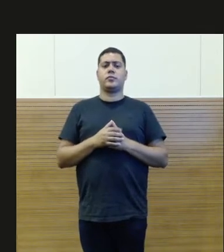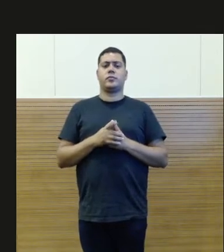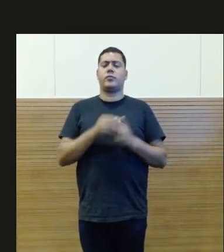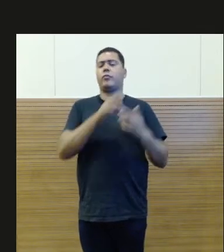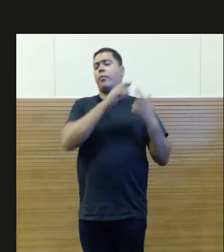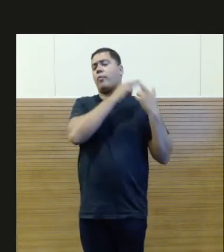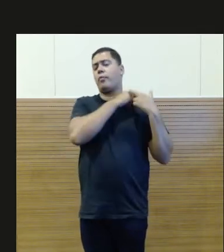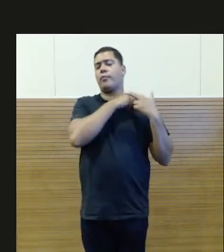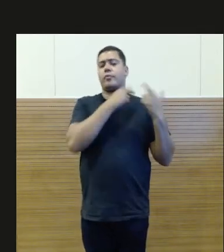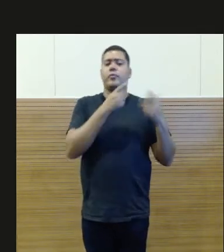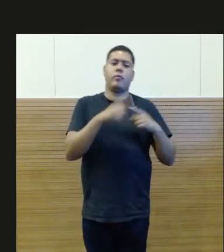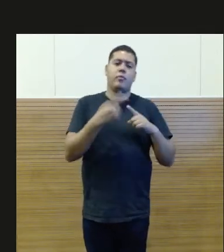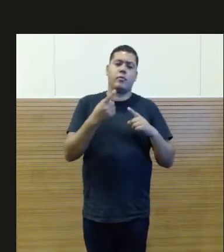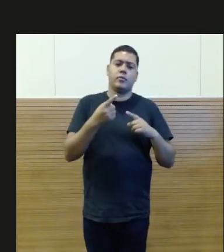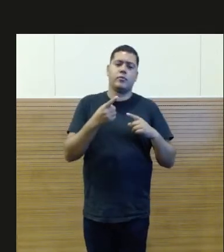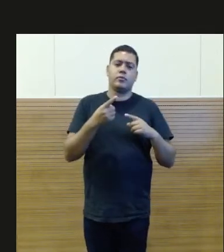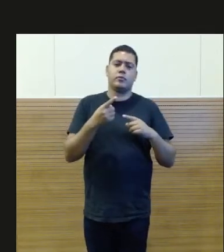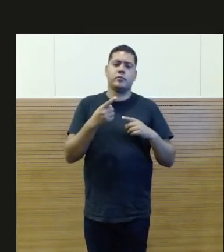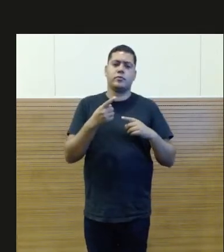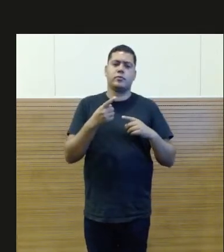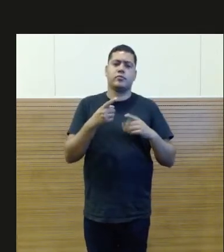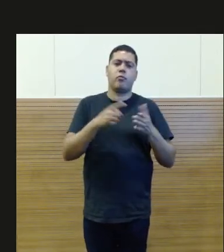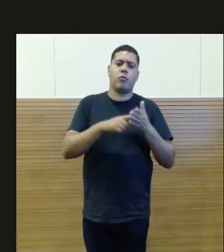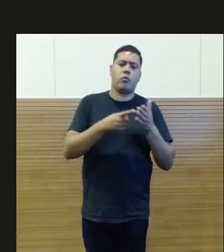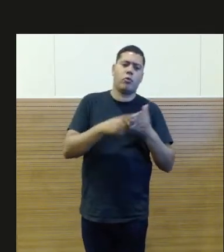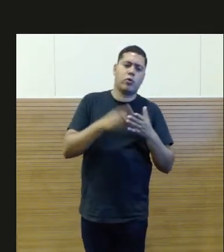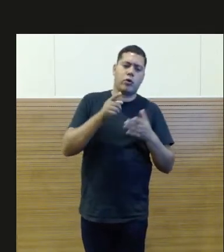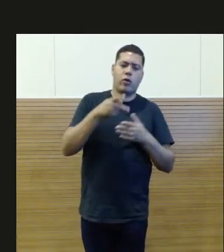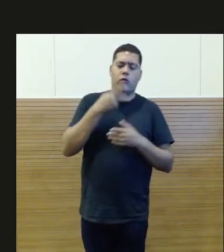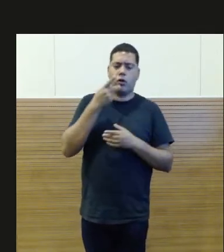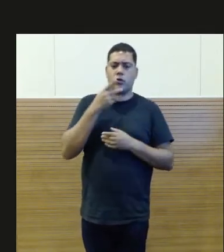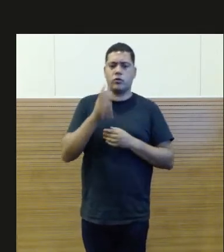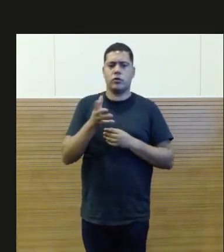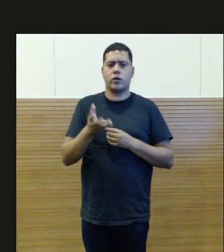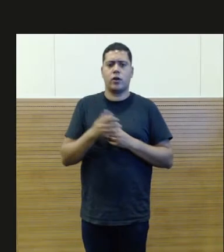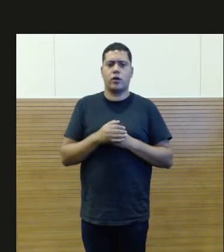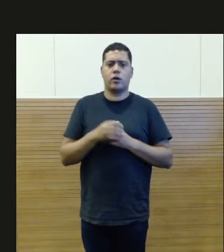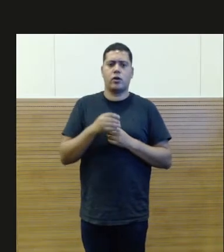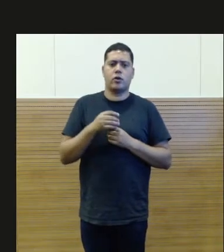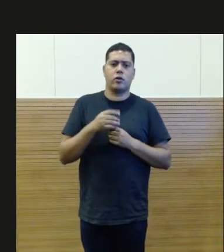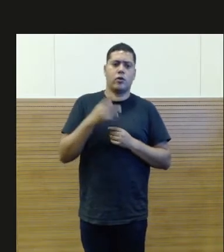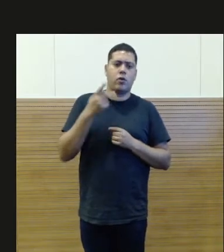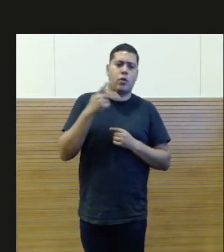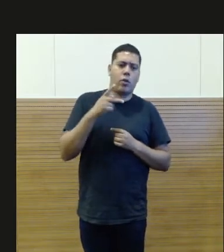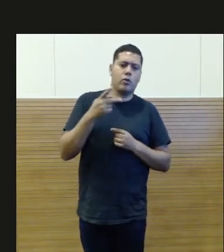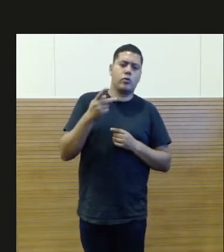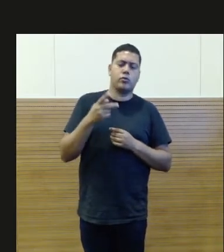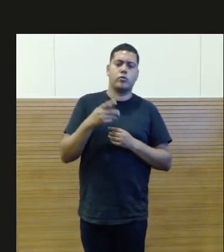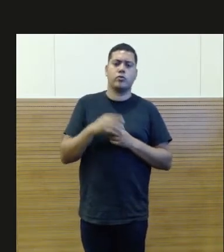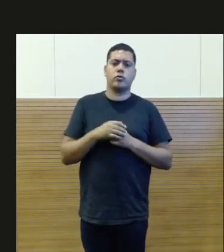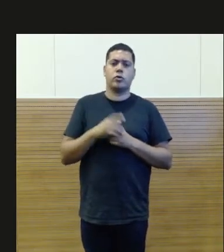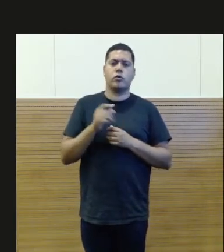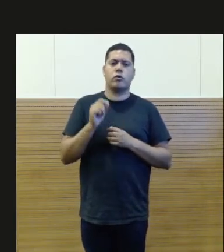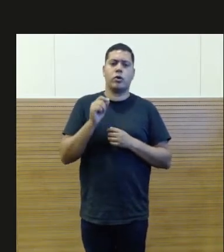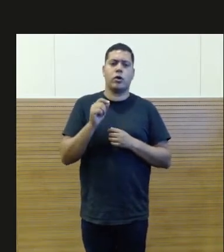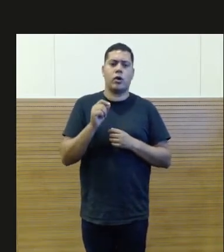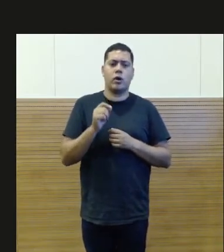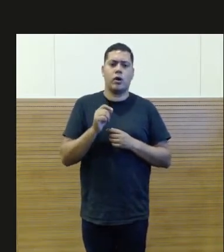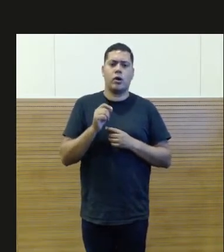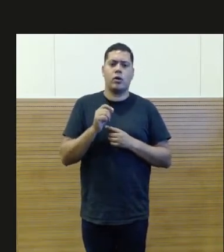responsabilizadas? Em relação ao que o Carlos disse, eu acho que um dos pontos que ele trouxe na sua impressionante apresentação foi a